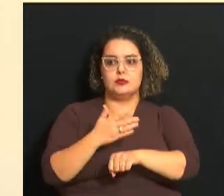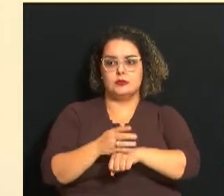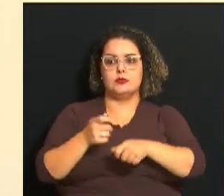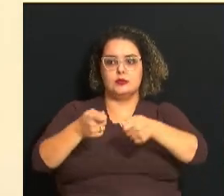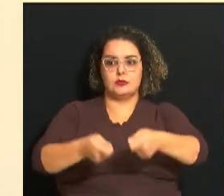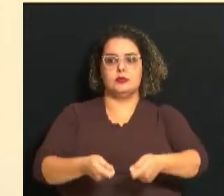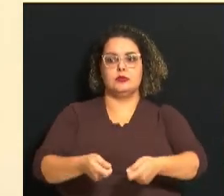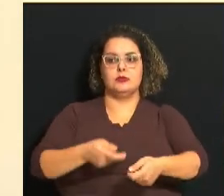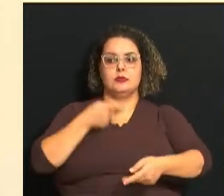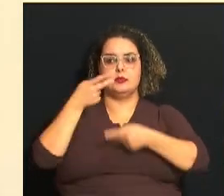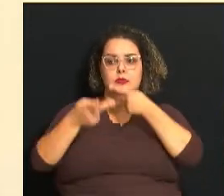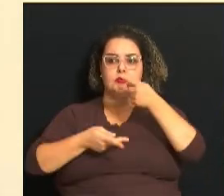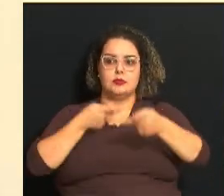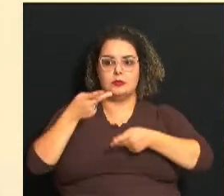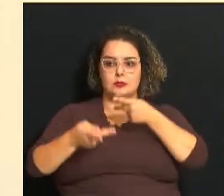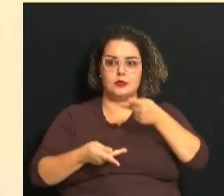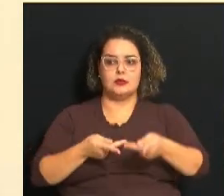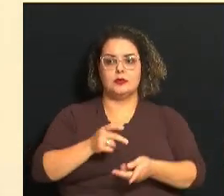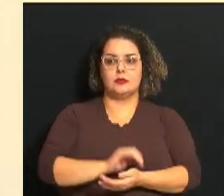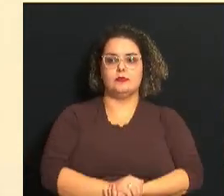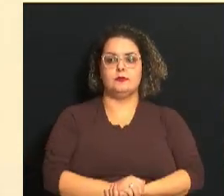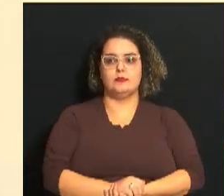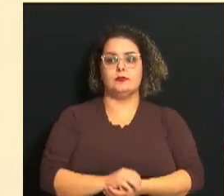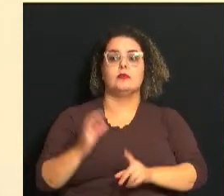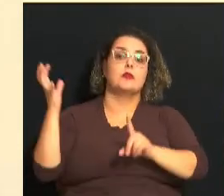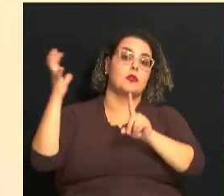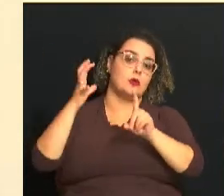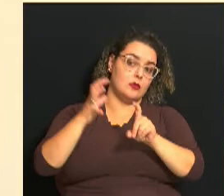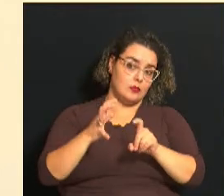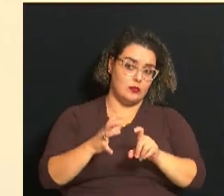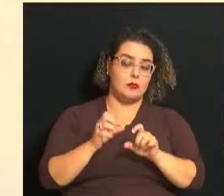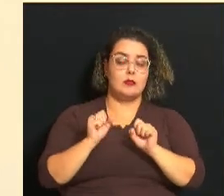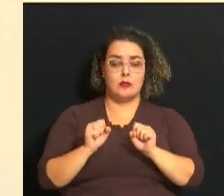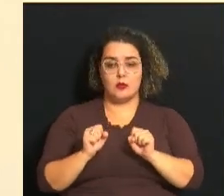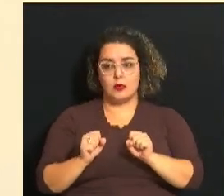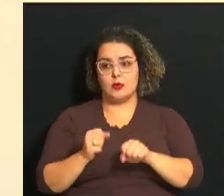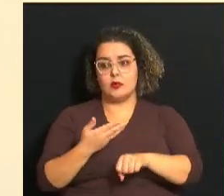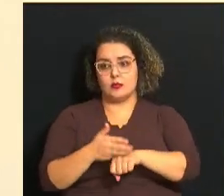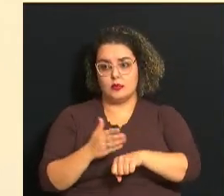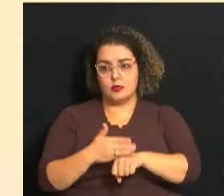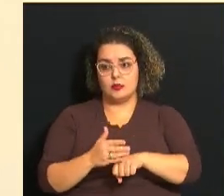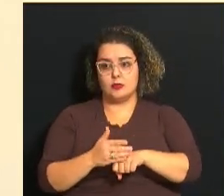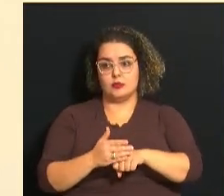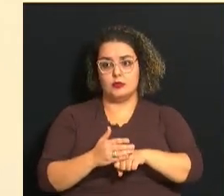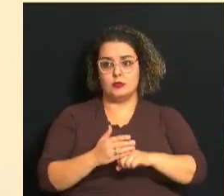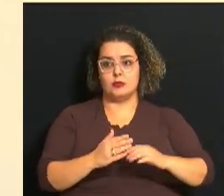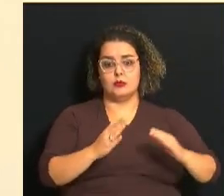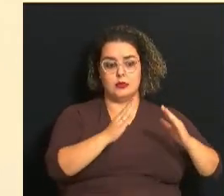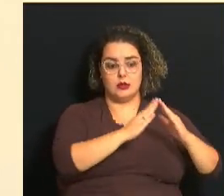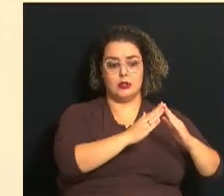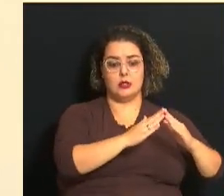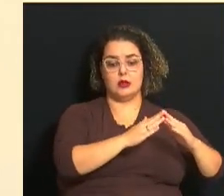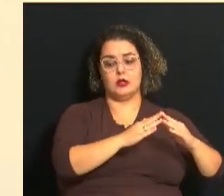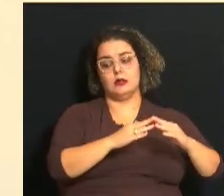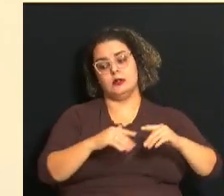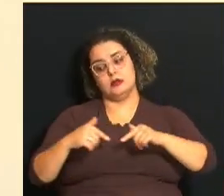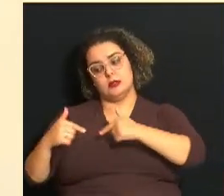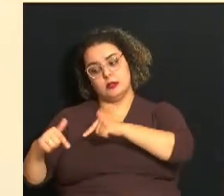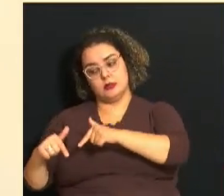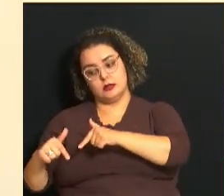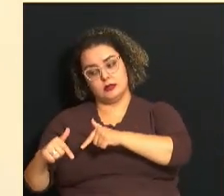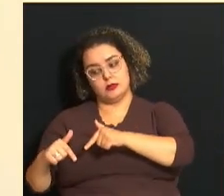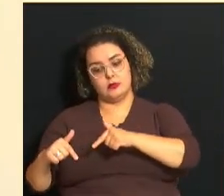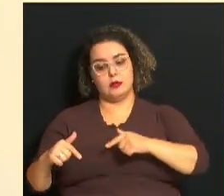tinha trazido e quando ela fala que o assédio moral também pode ser praticado no trajeto do trabalho né de trabalho e a